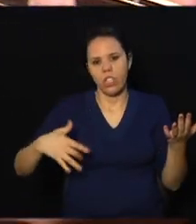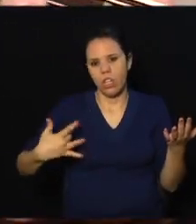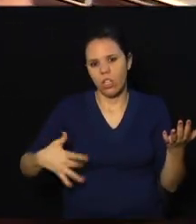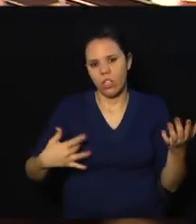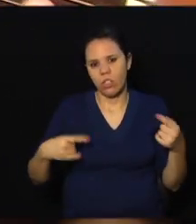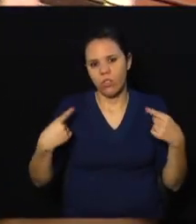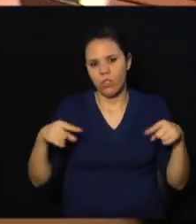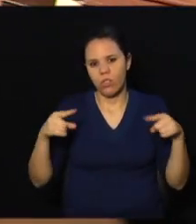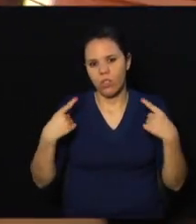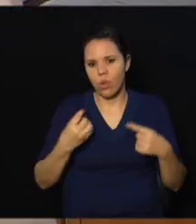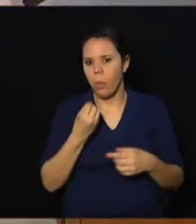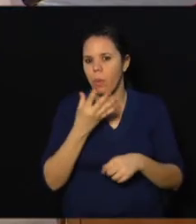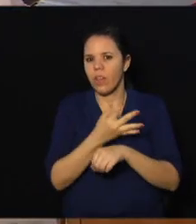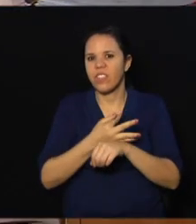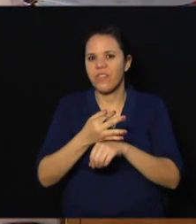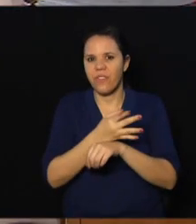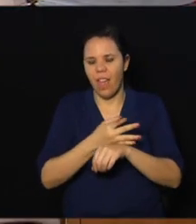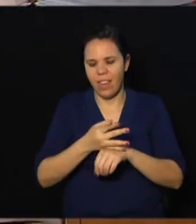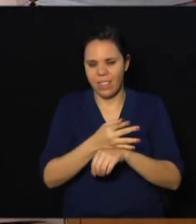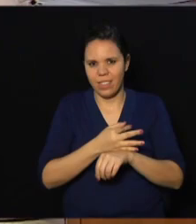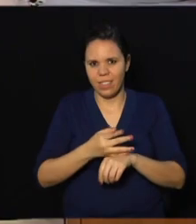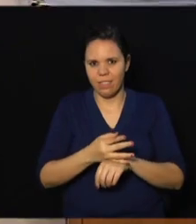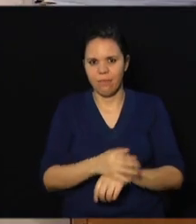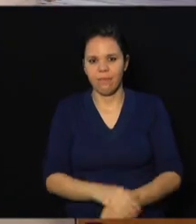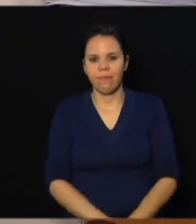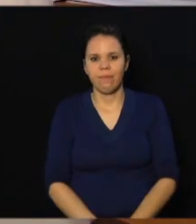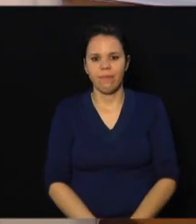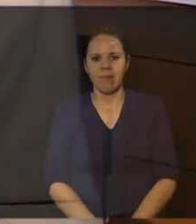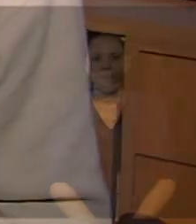e boas férias!